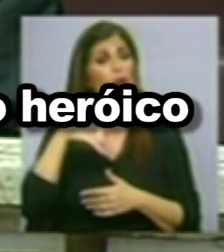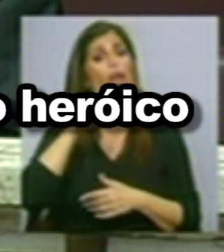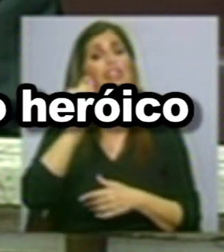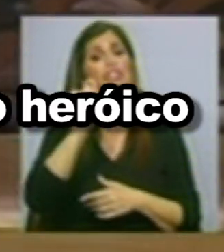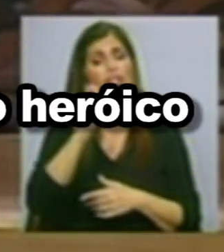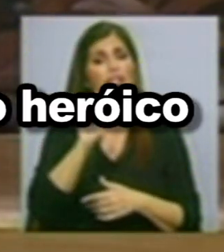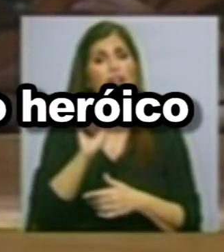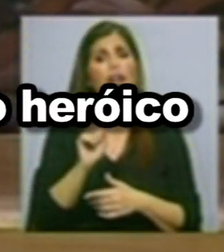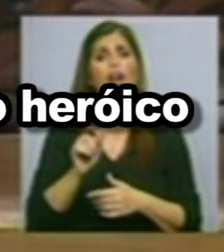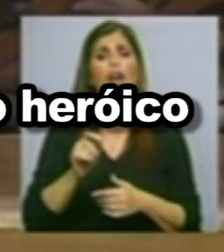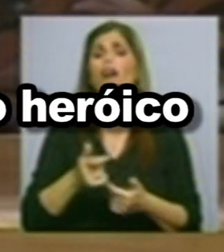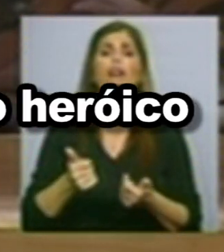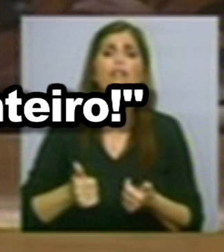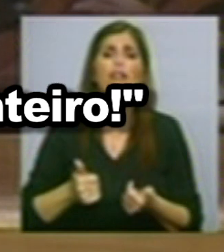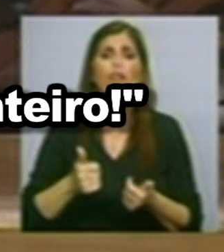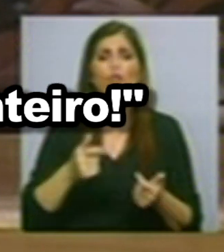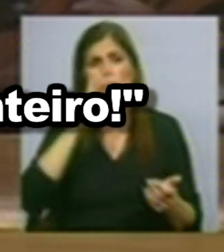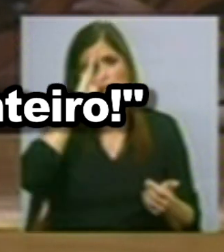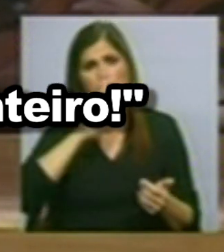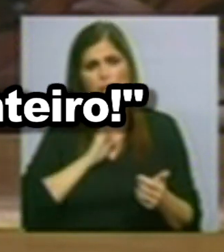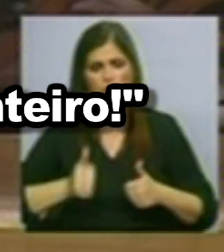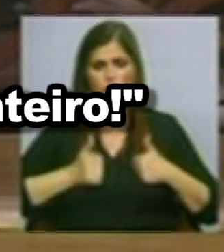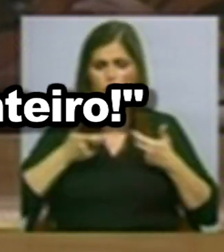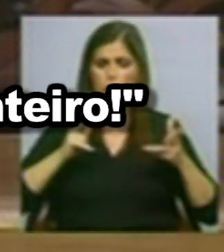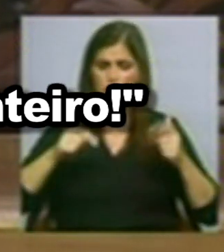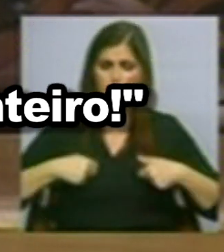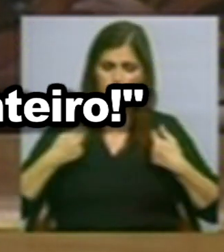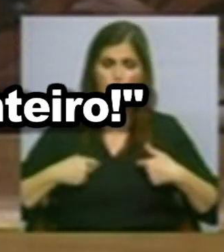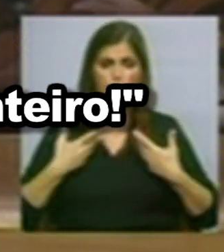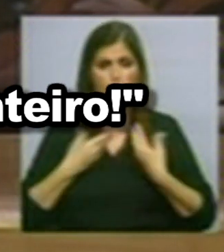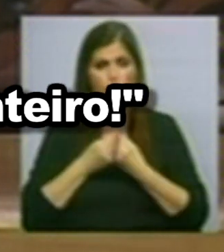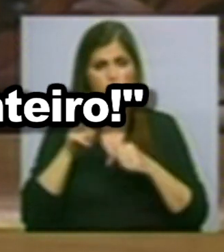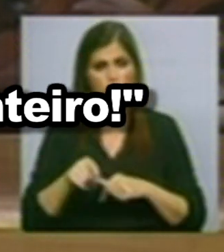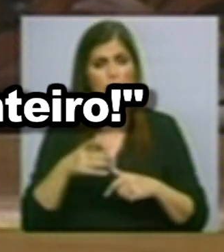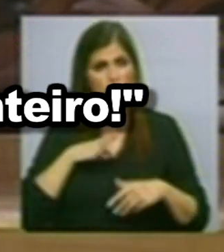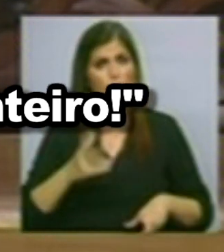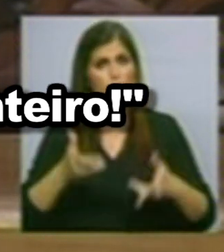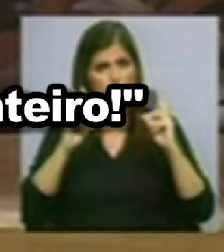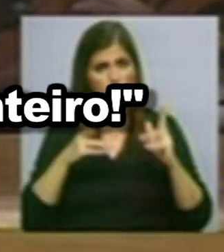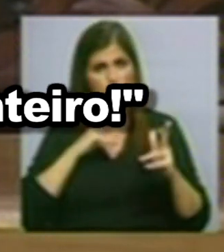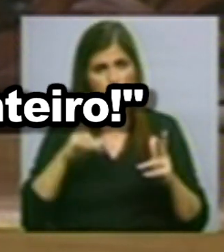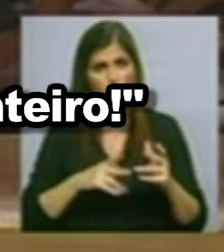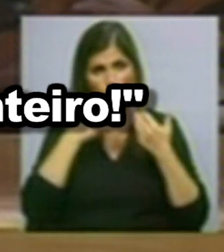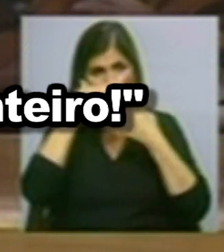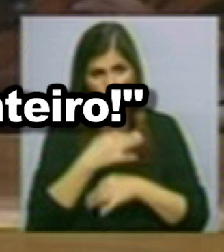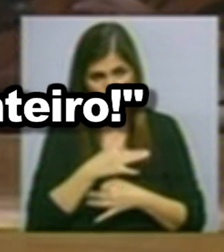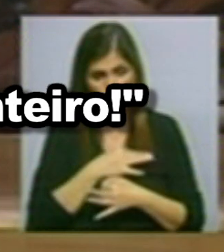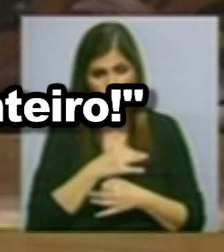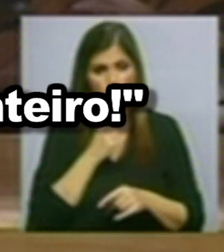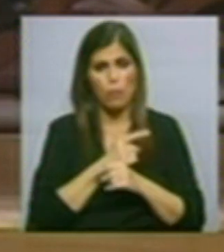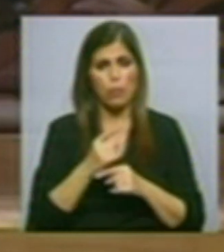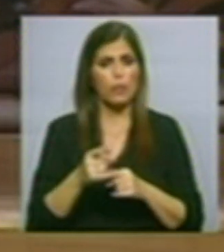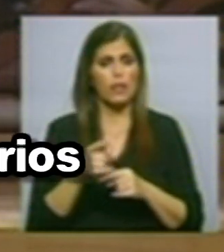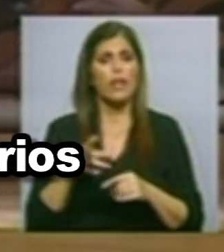ato heroico de libertação de si mesmos, mas consigo quiseram libertar Portugal inteiro. Por que não